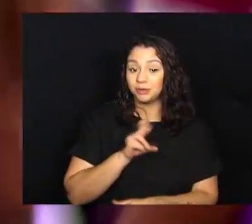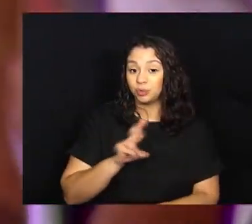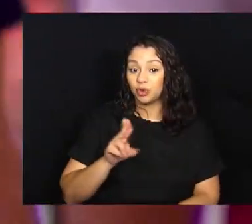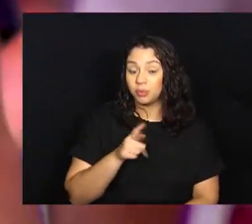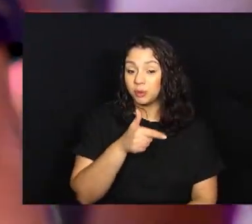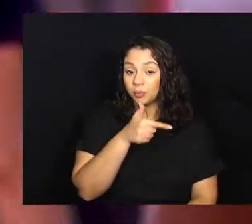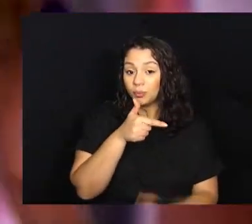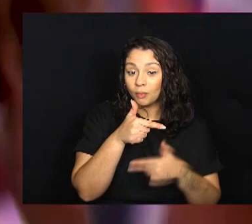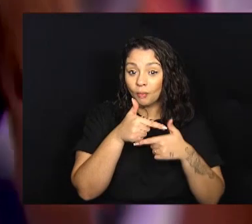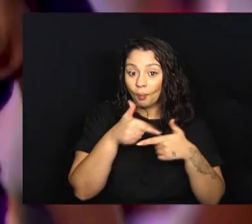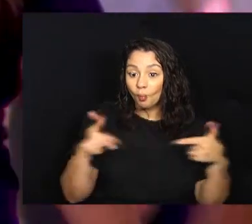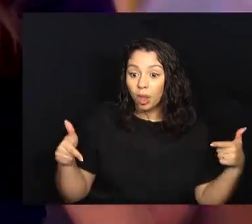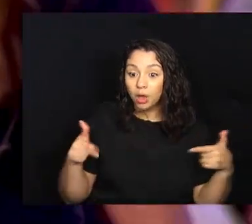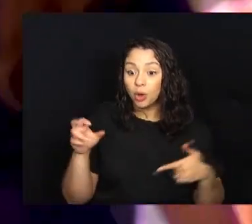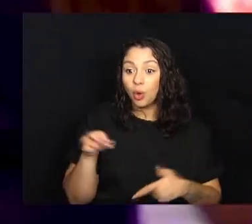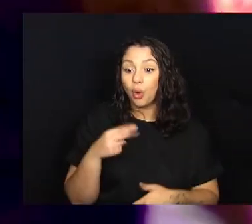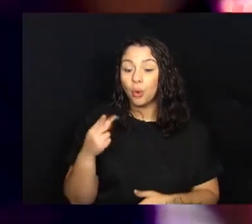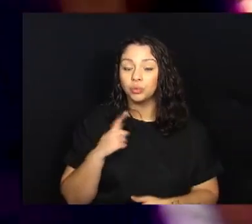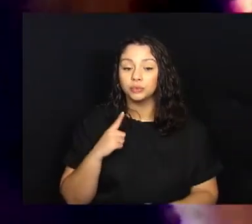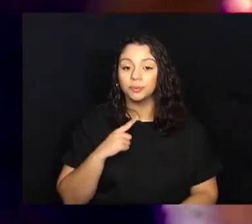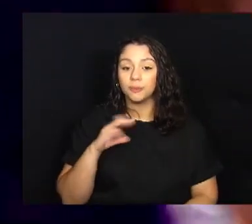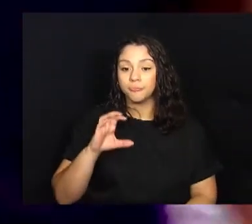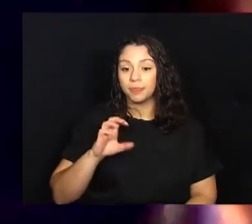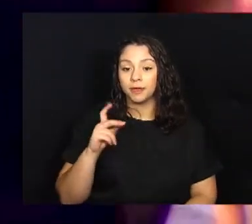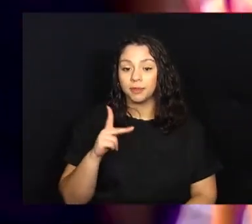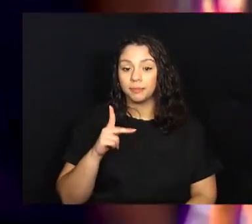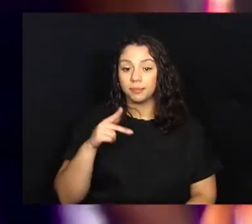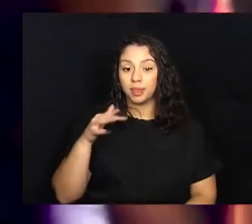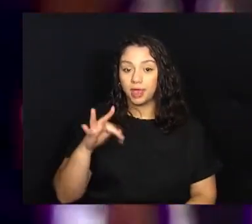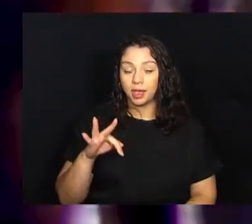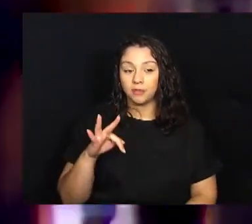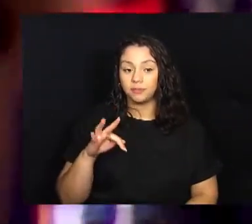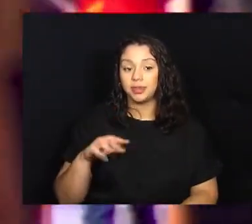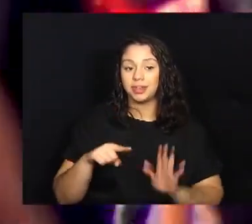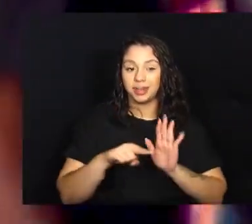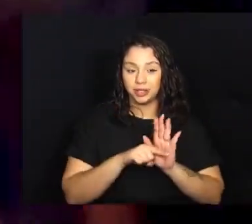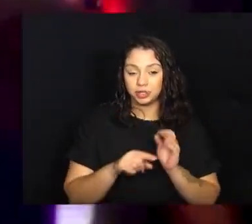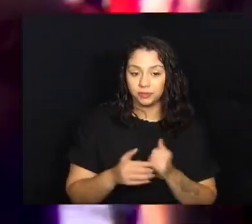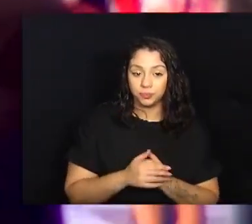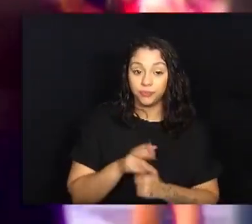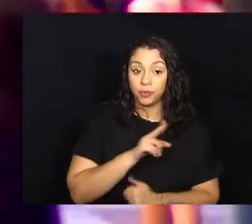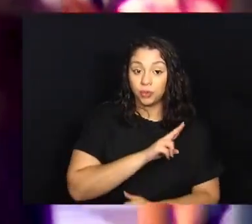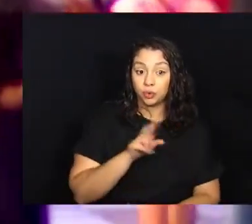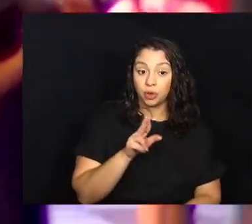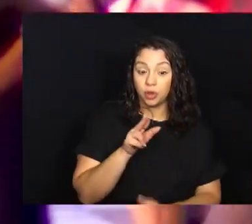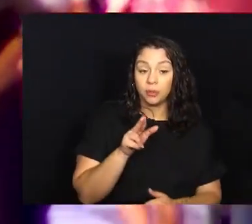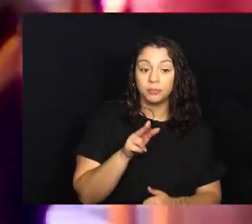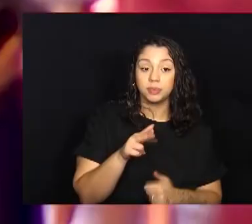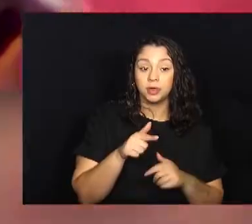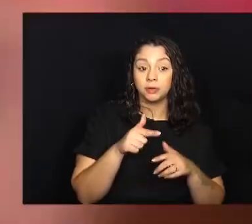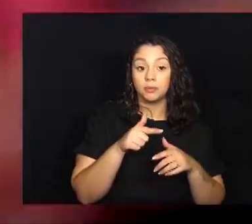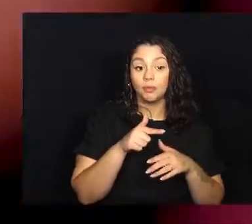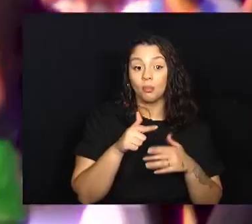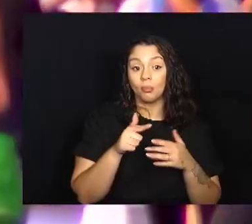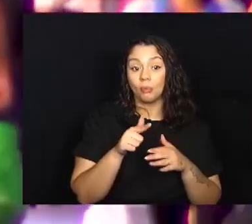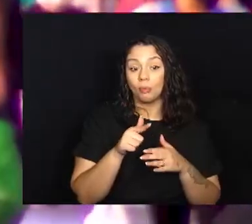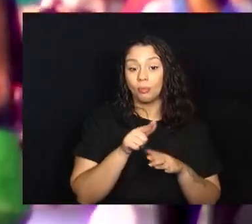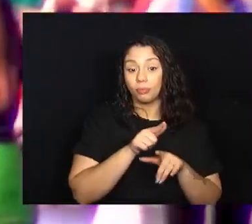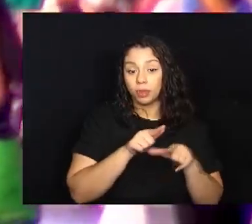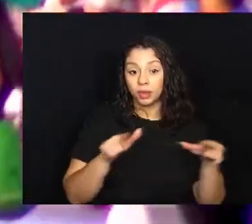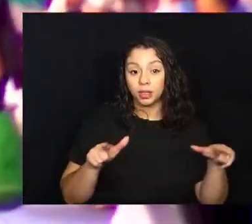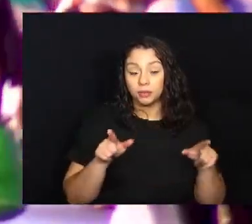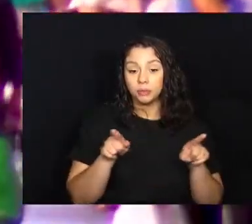nomes ou deixem de ter o CPF negativado. Com o nome limpo e o CPF livre, é possível